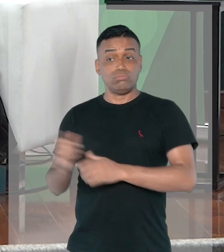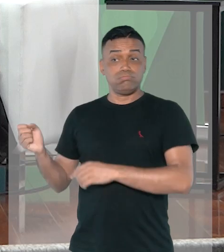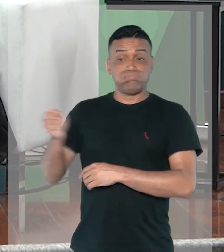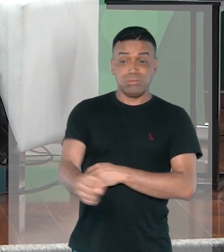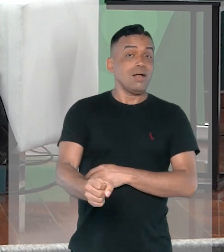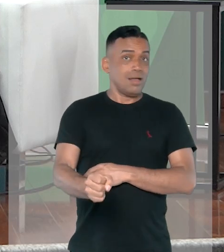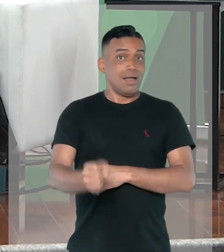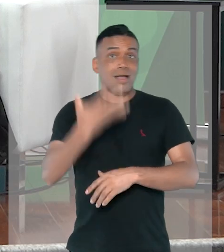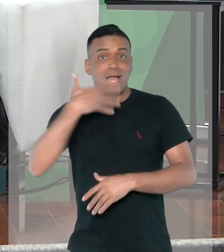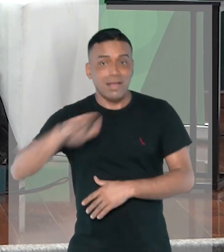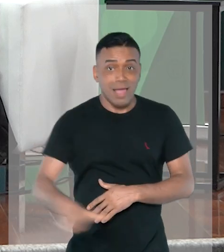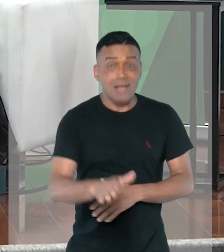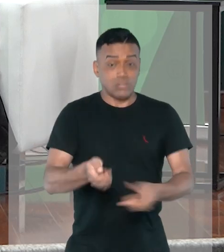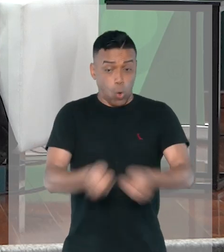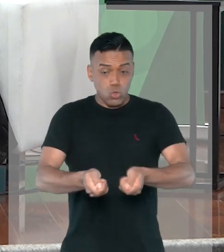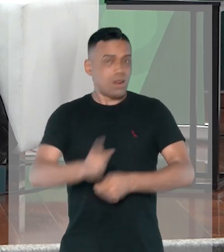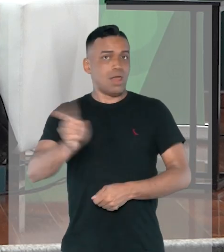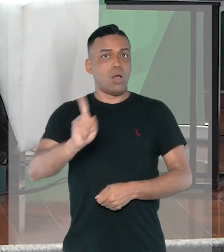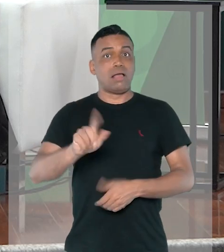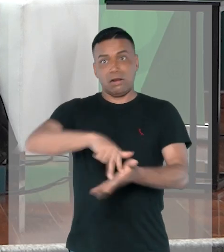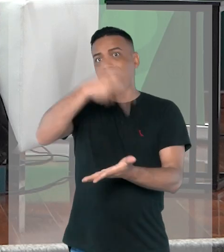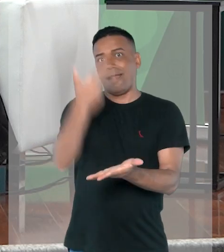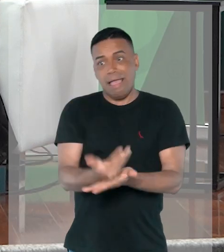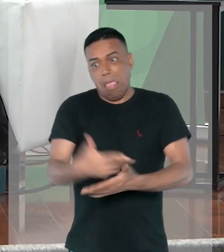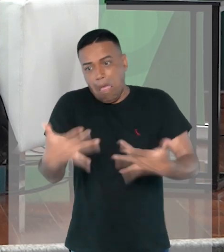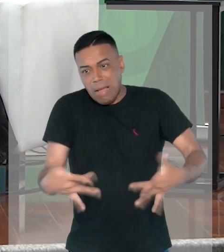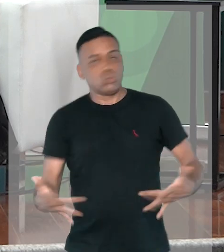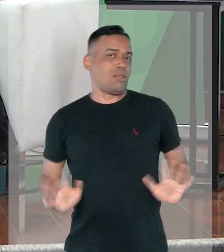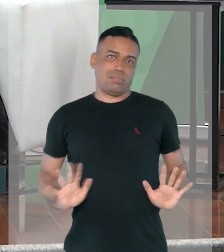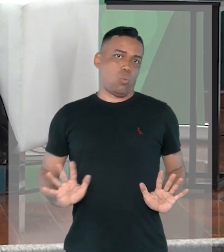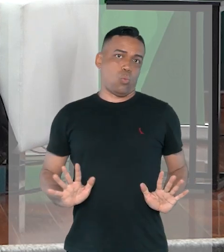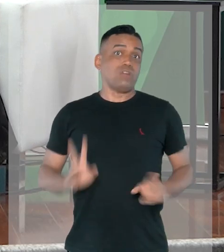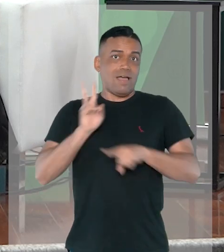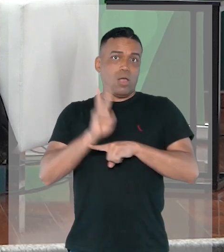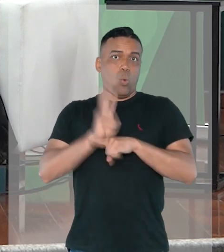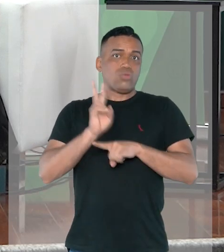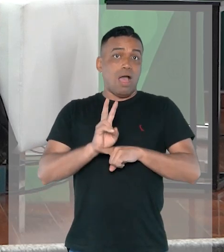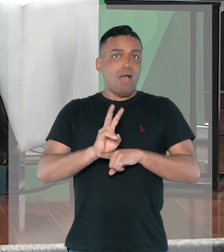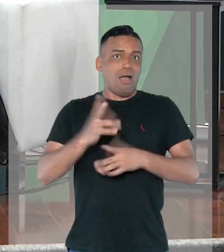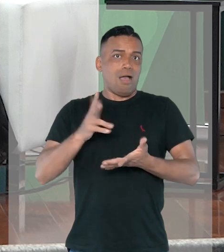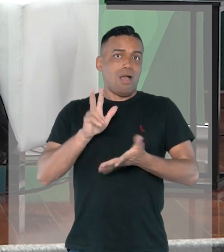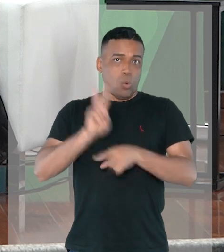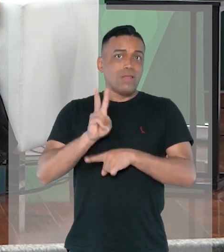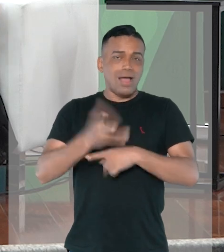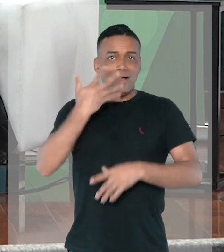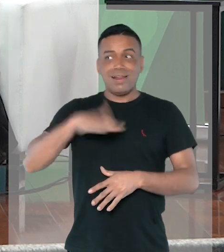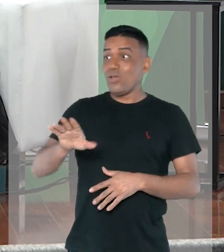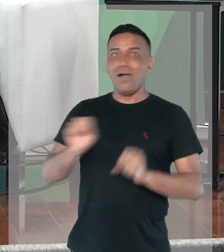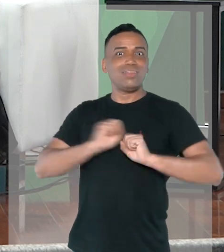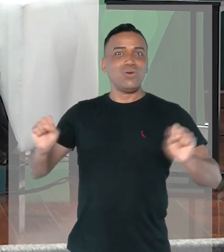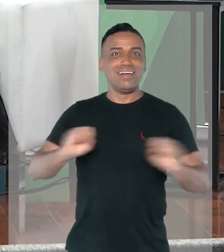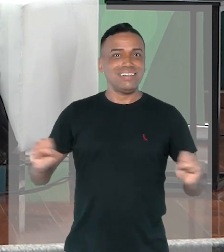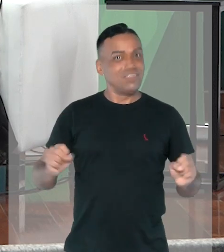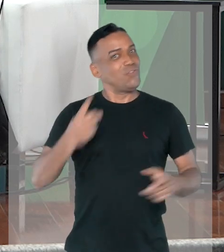querer controlá-la, é para dar liberdade. Não vai deixar que ela caia dali e se machuque, né? Então, o olho que a gente tem, está adorando, está